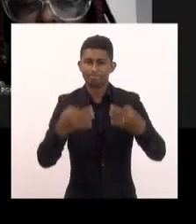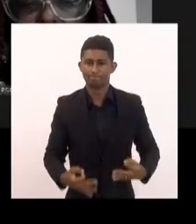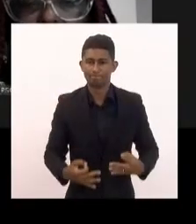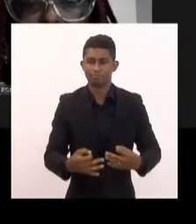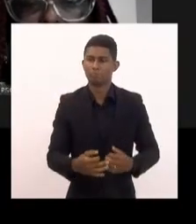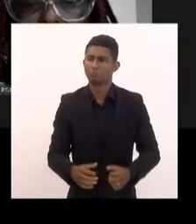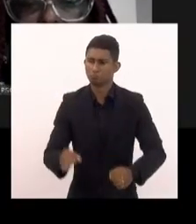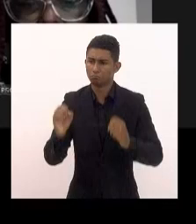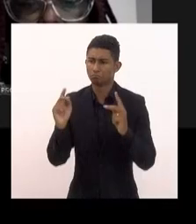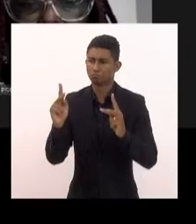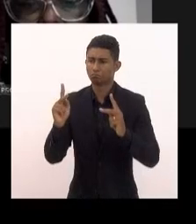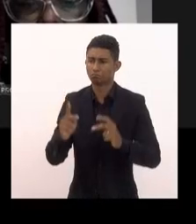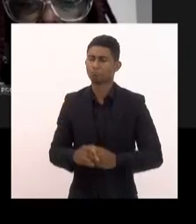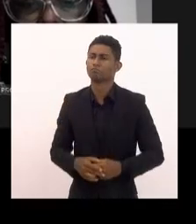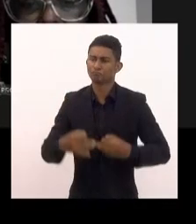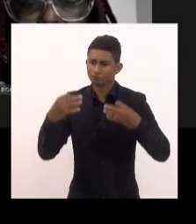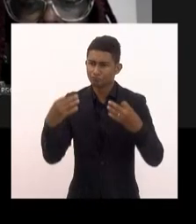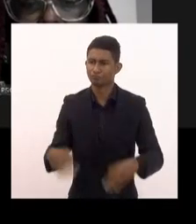Ok.